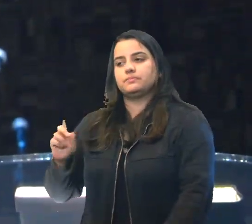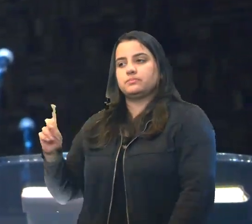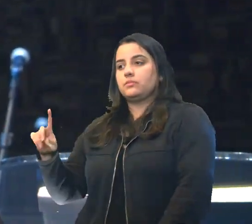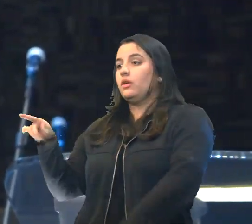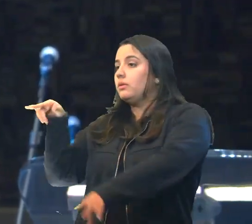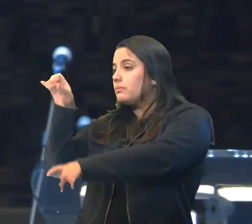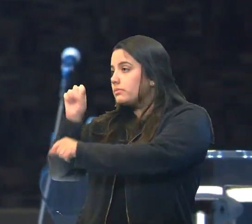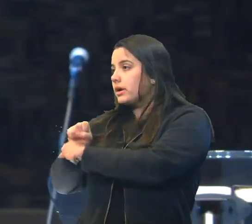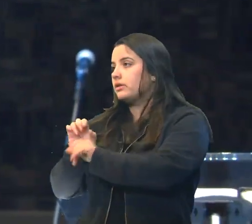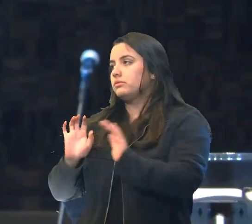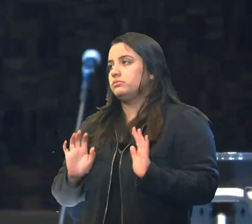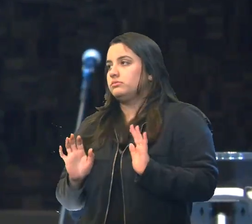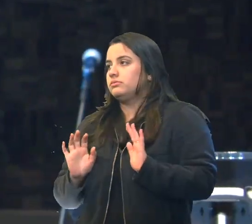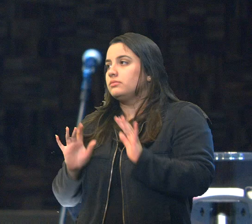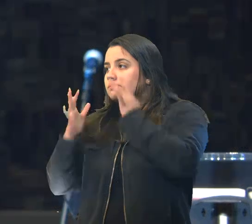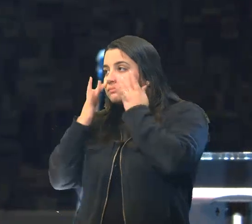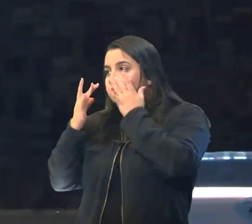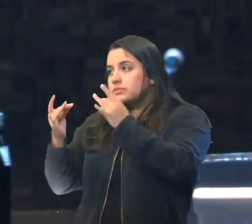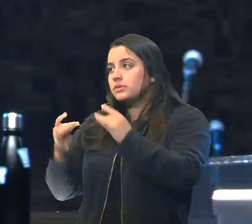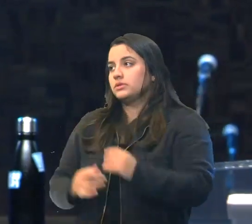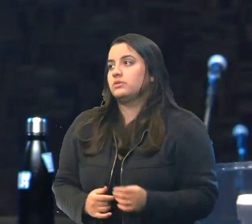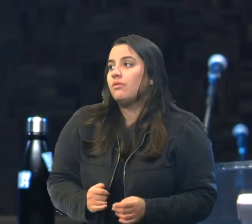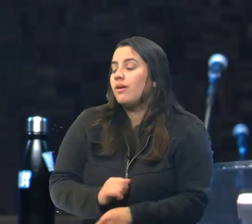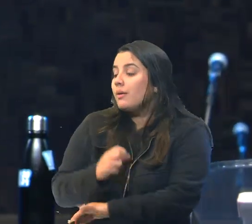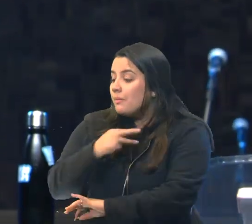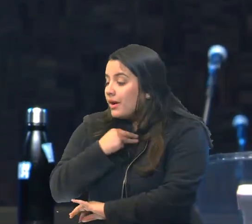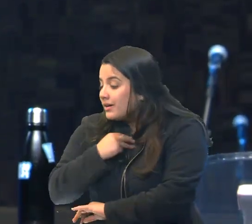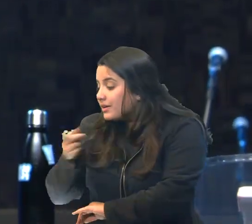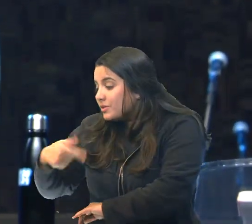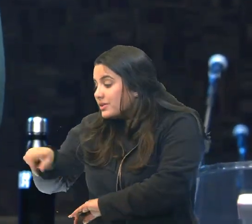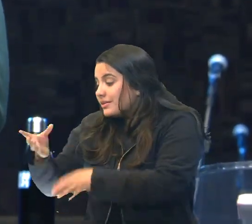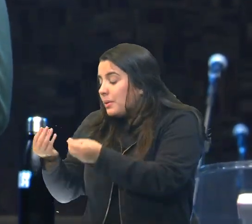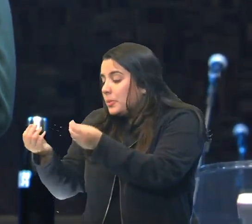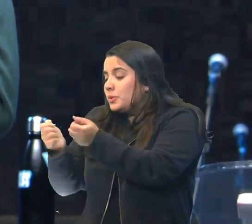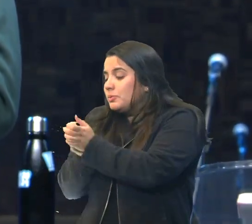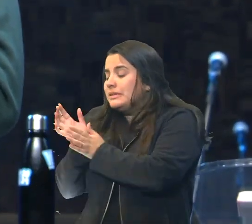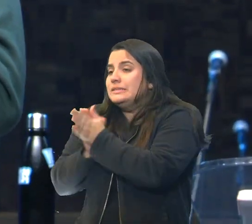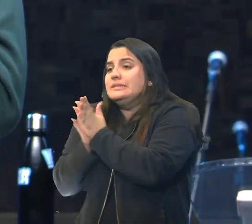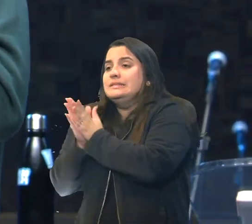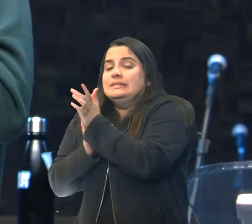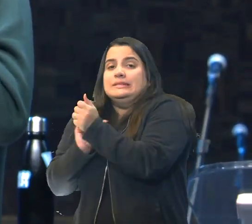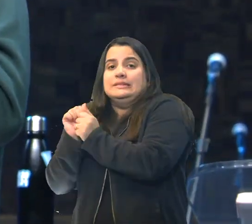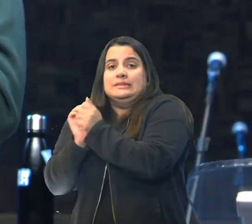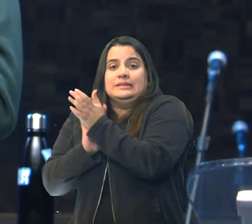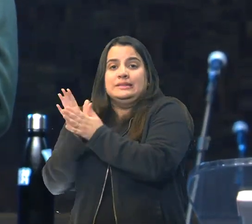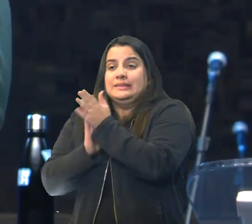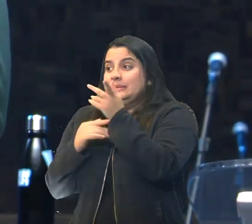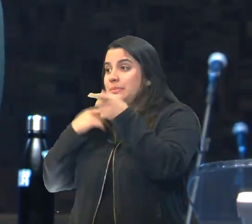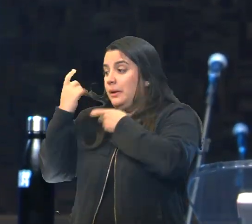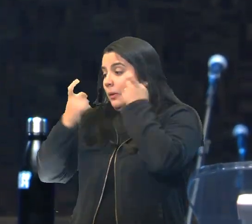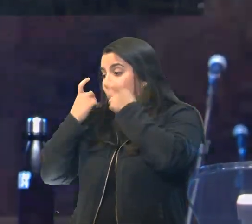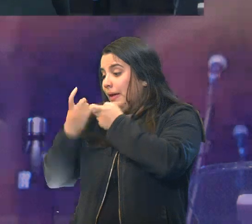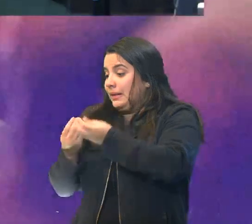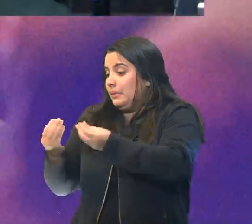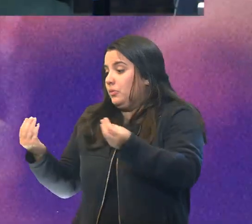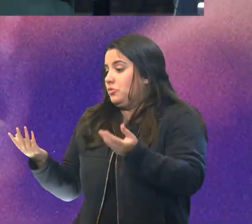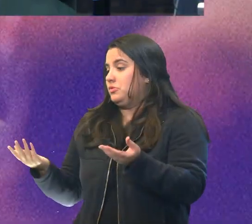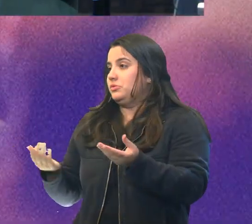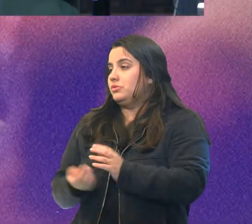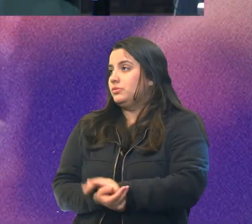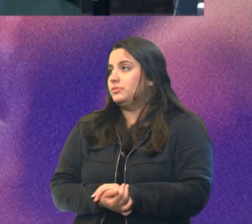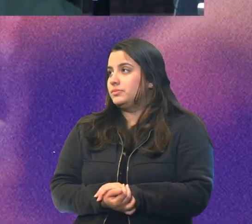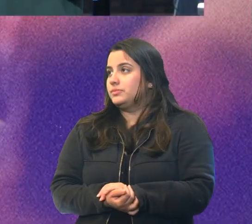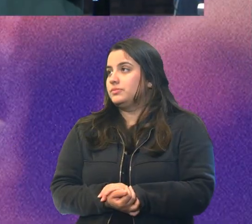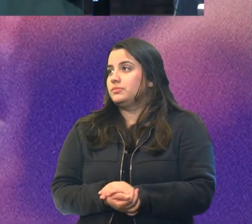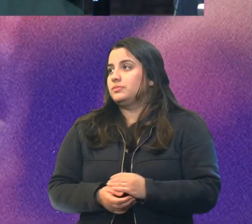tudo para me ouvir. Marta, você está ansiosa demais. Você está preocupada com coisas